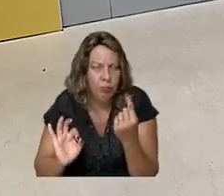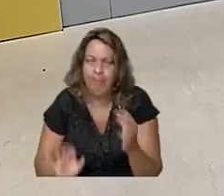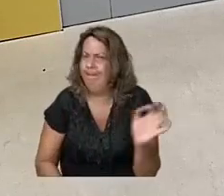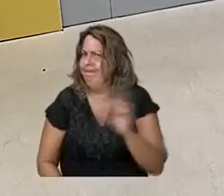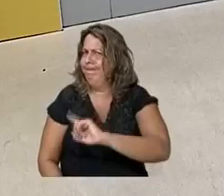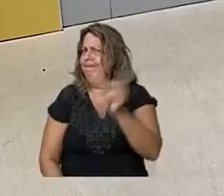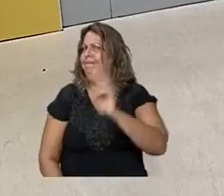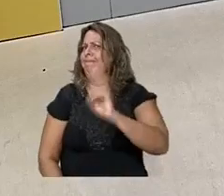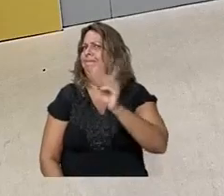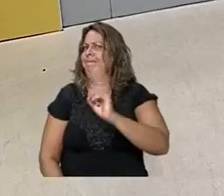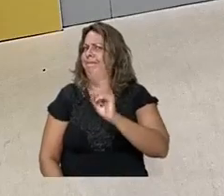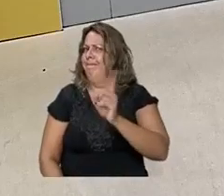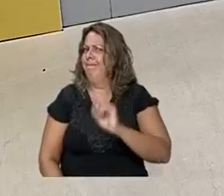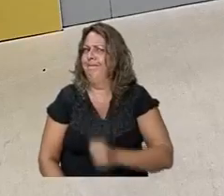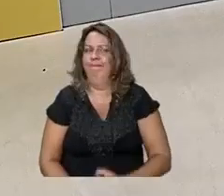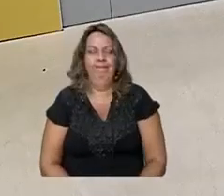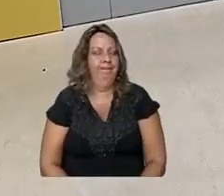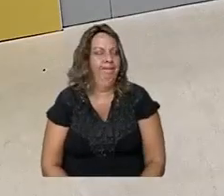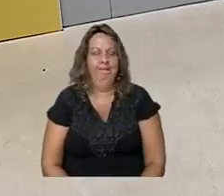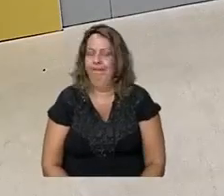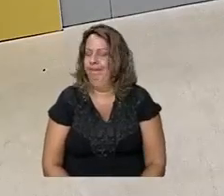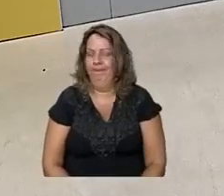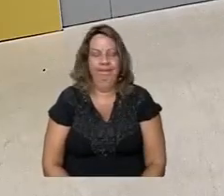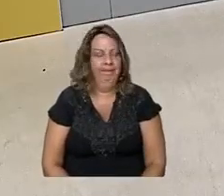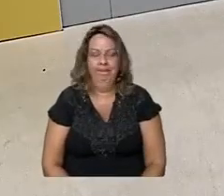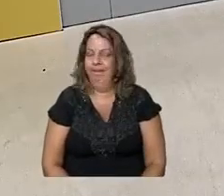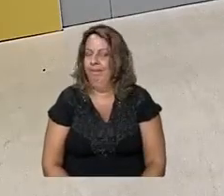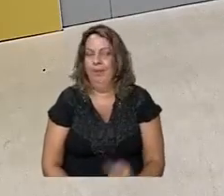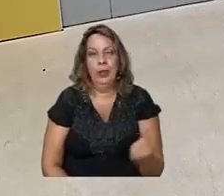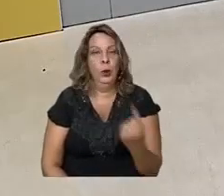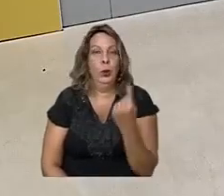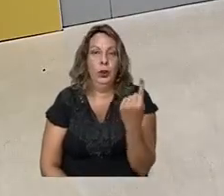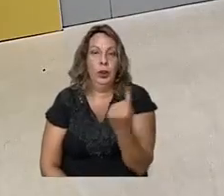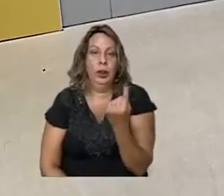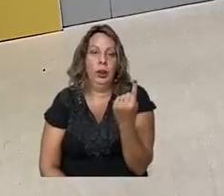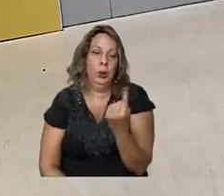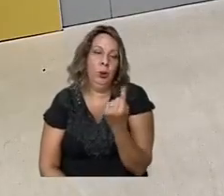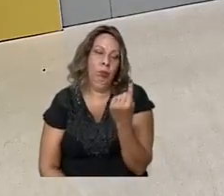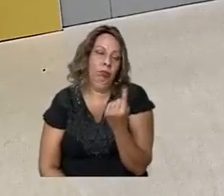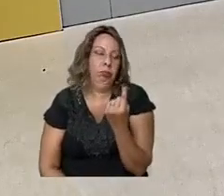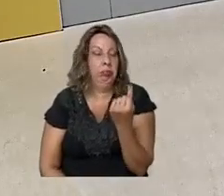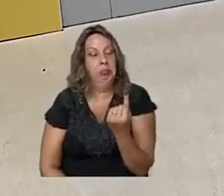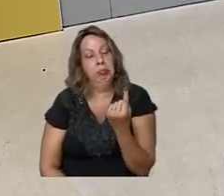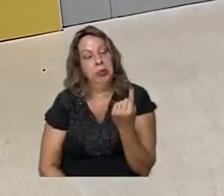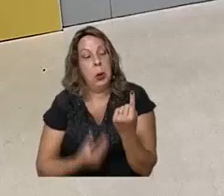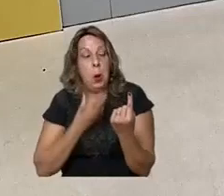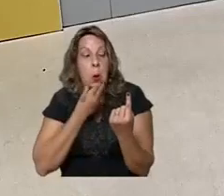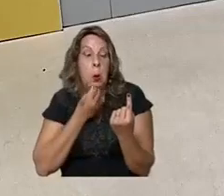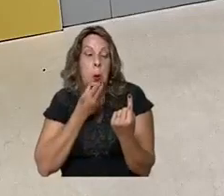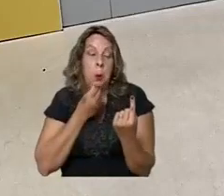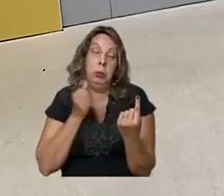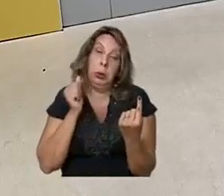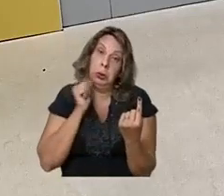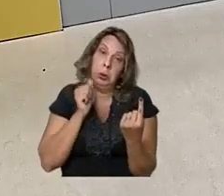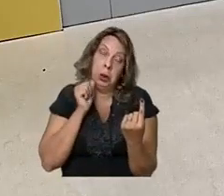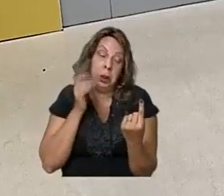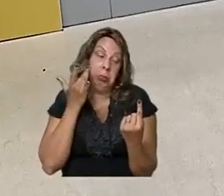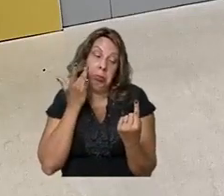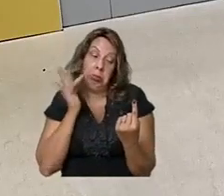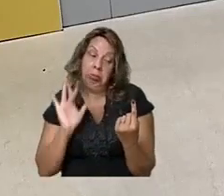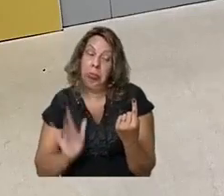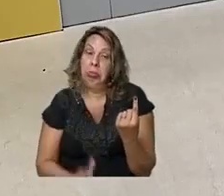Não decidiu, minha gente. Ó, tá sozinho, sozinha, né? Não sei, na